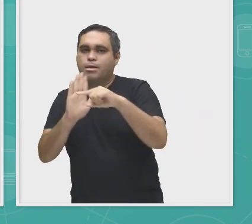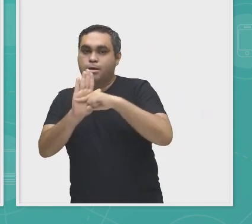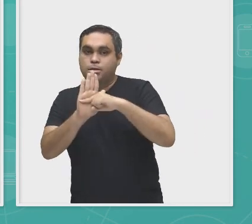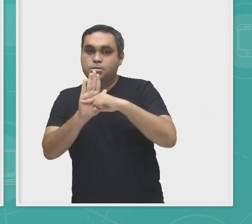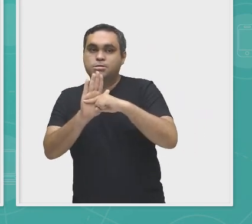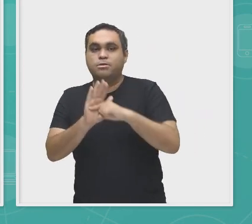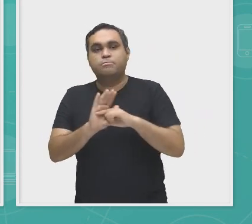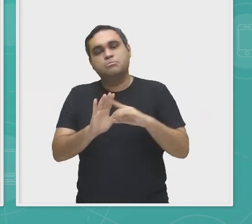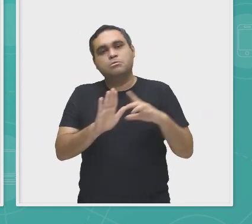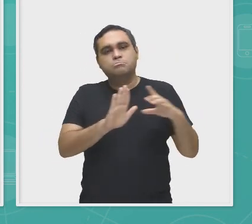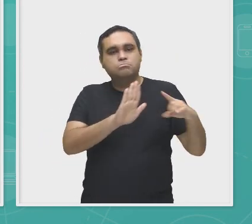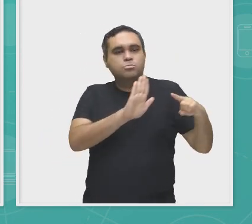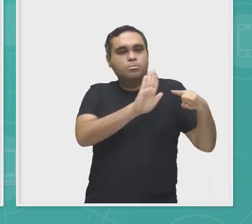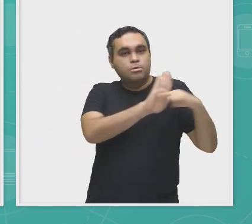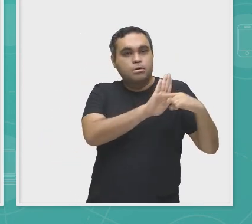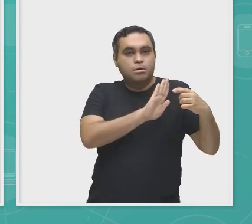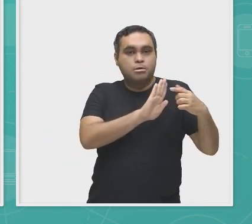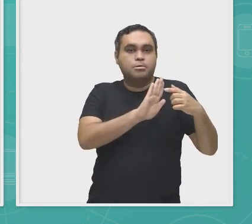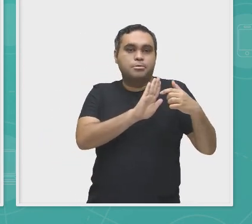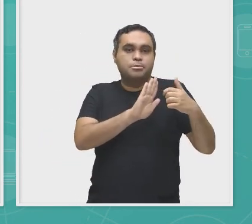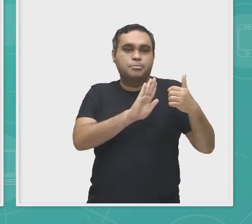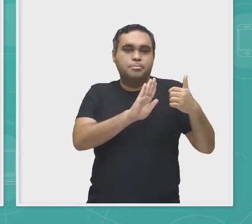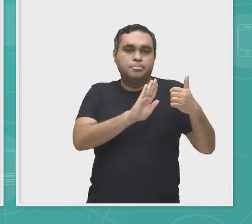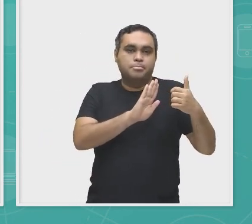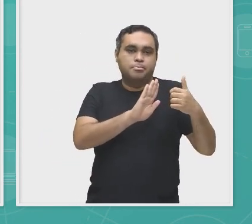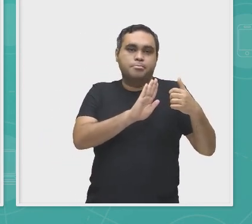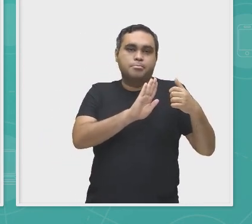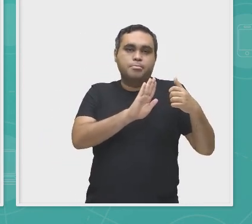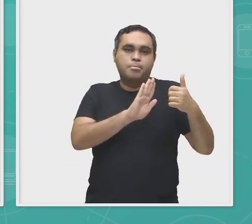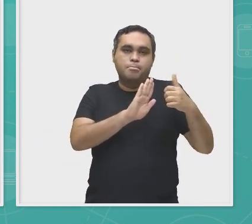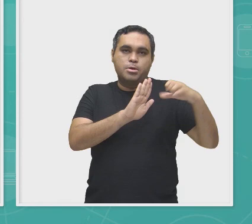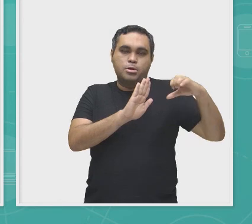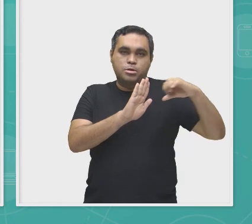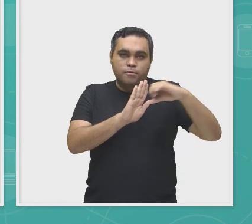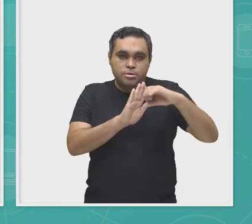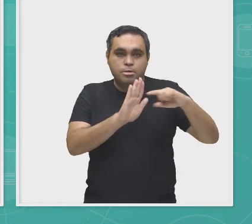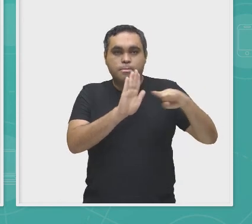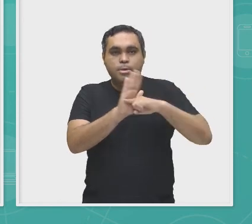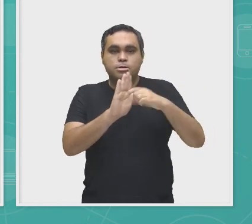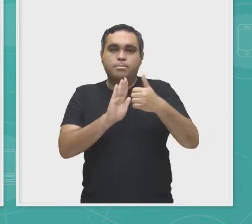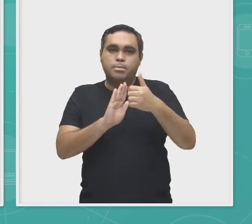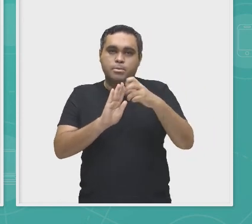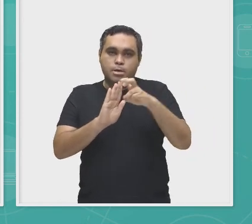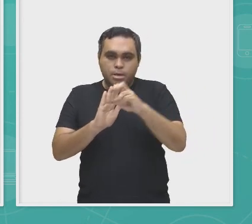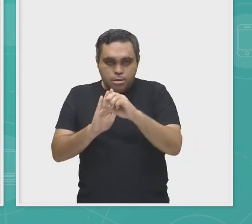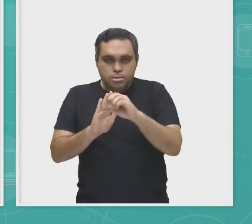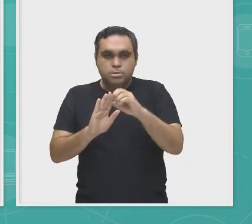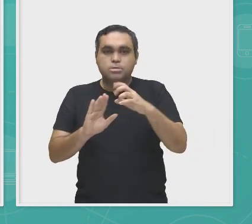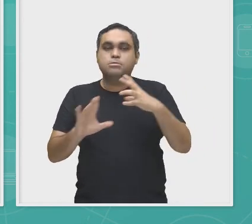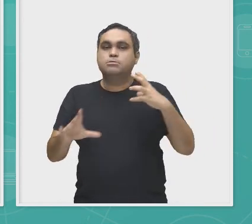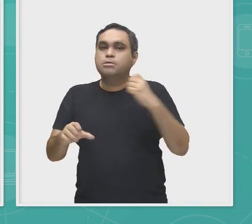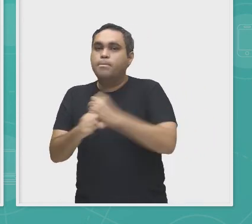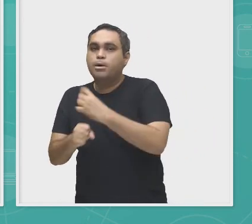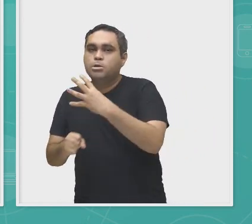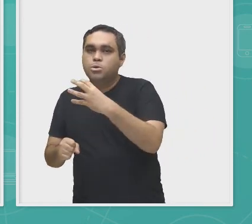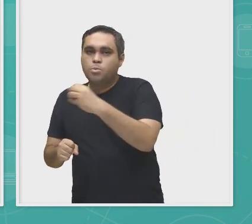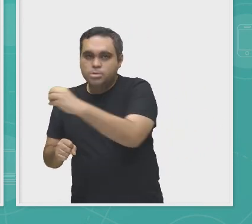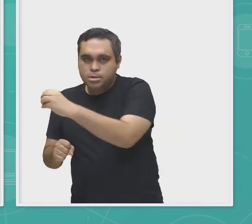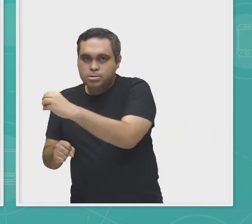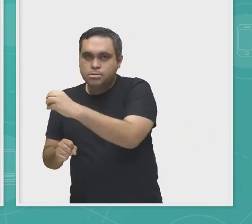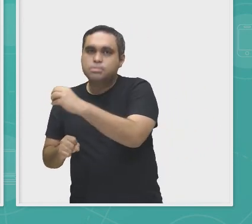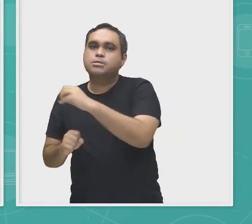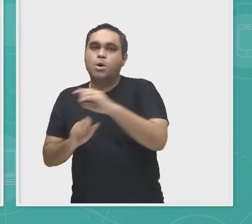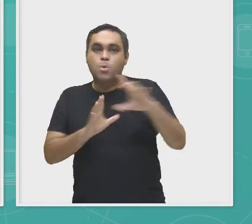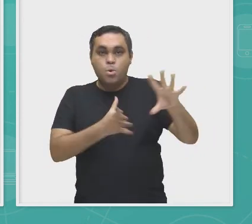normalmente, vamos encontrar aí 1.900 menos 1.500 igual a menos 400. Portanto, o saldo